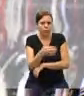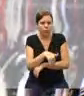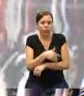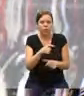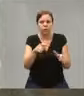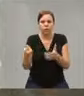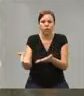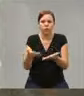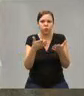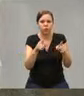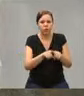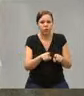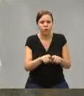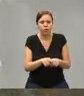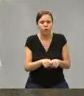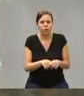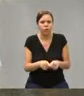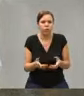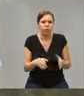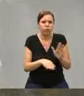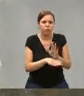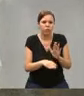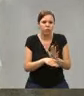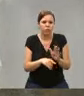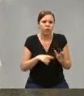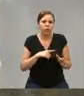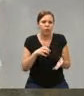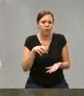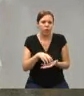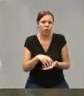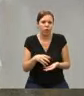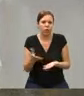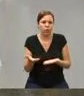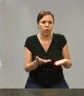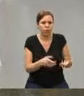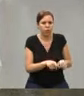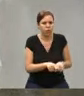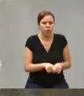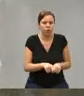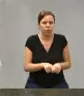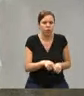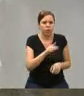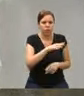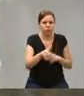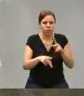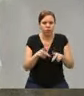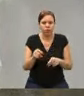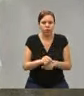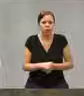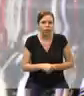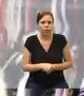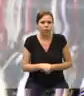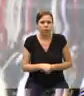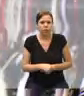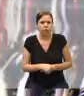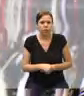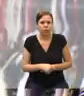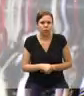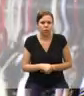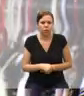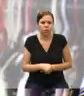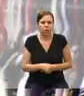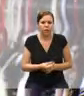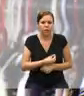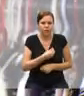um local também para elas poderem... abrigo. Um centro de acolhimento, né, onde essas pessoas vão